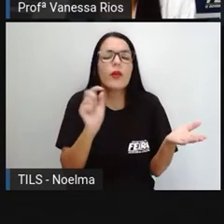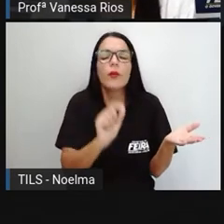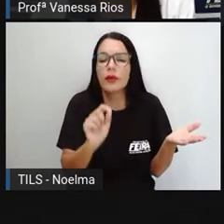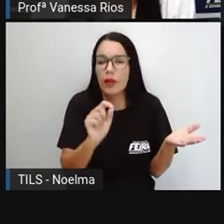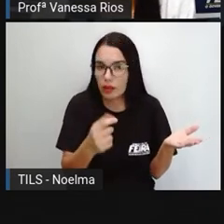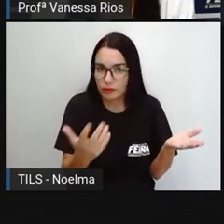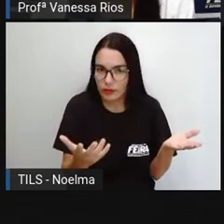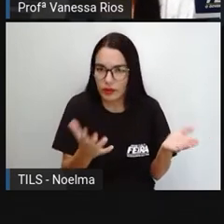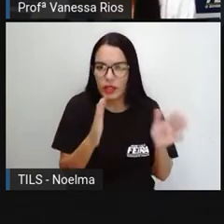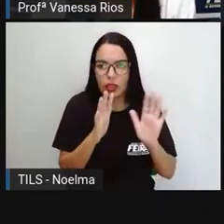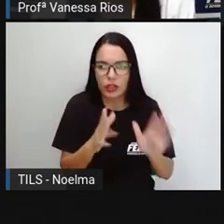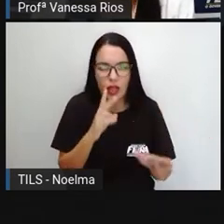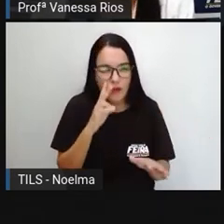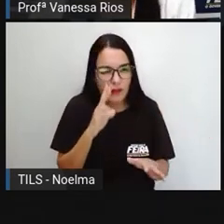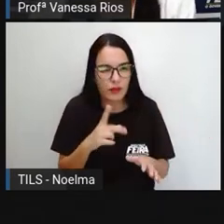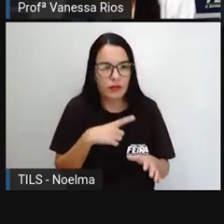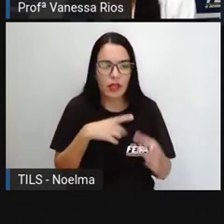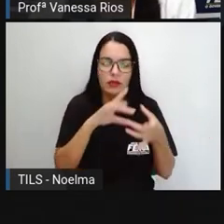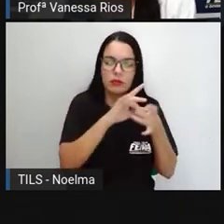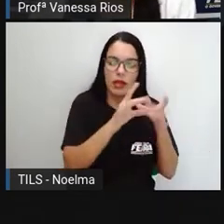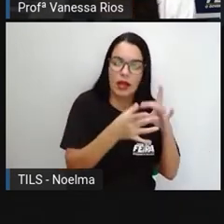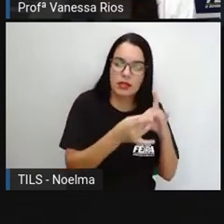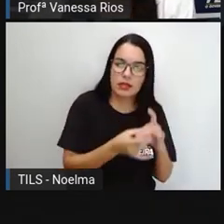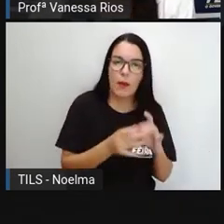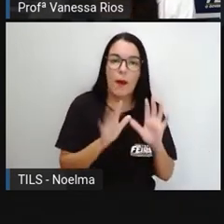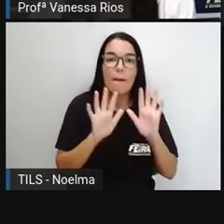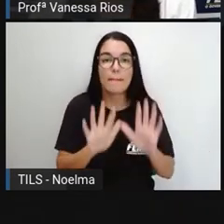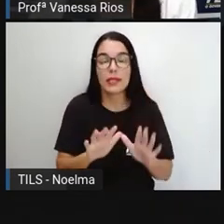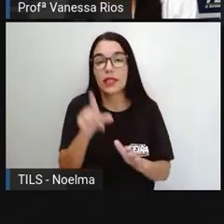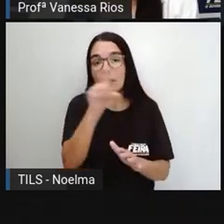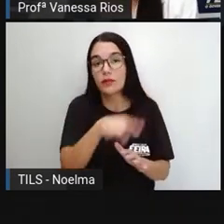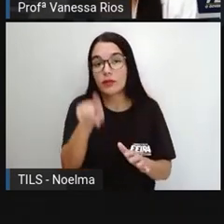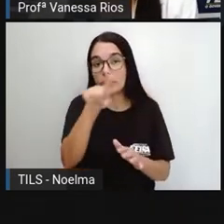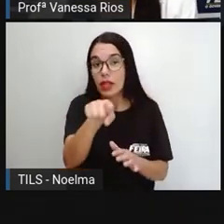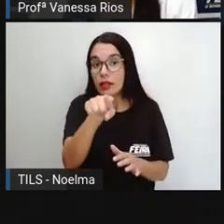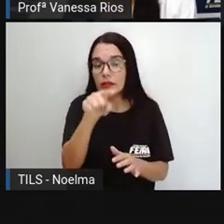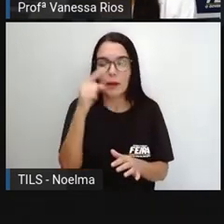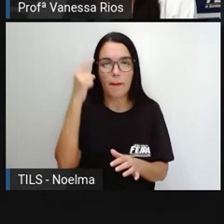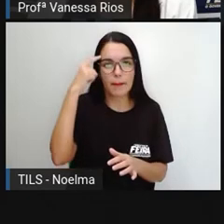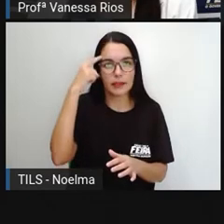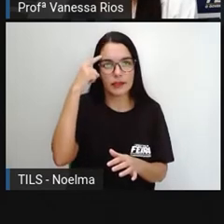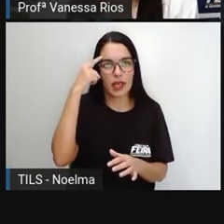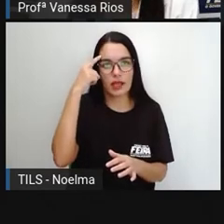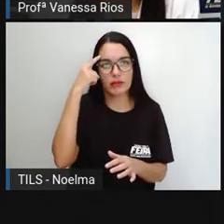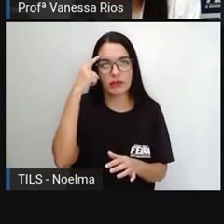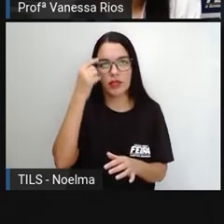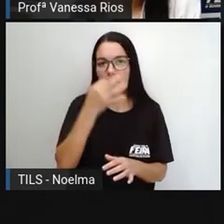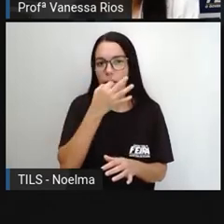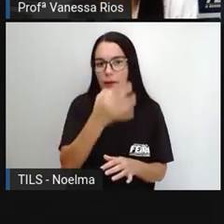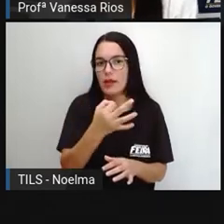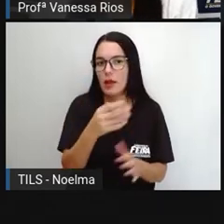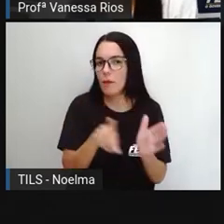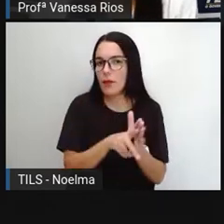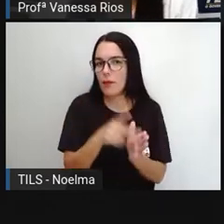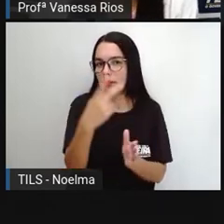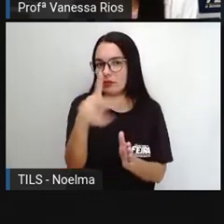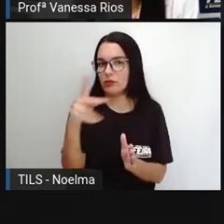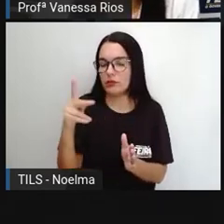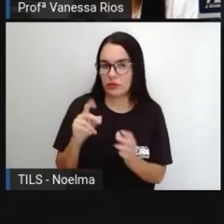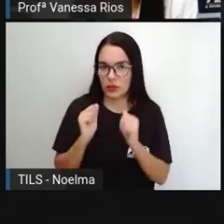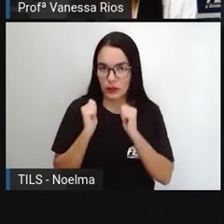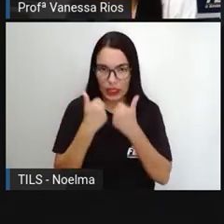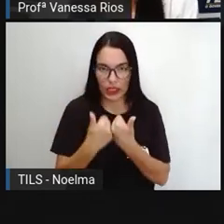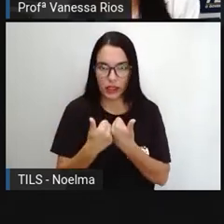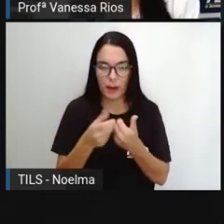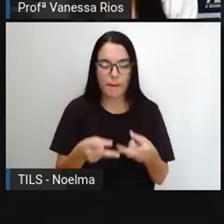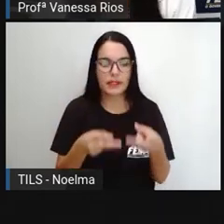né, nas imagens anteriores. Mas a Pró gostaria que vocês pensassem em relação à opinião própria, o que é que vocês